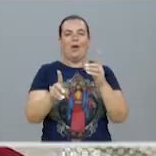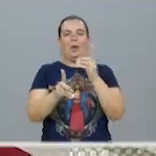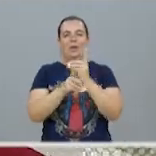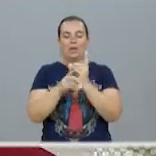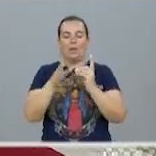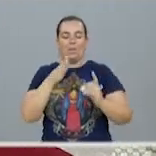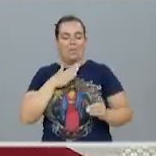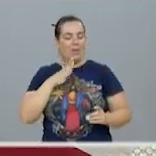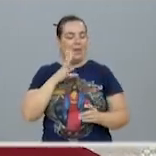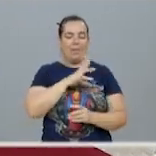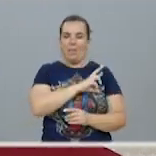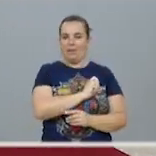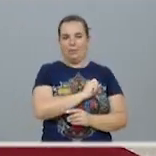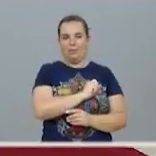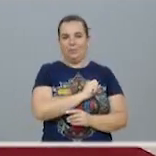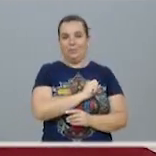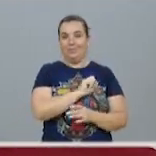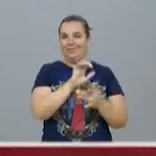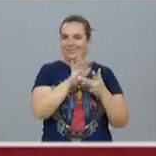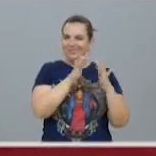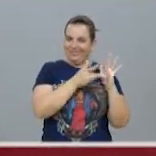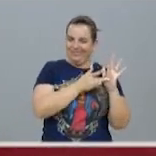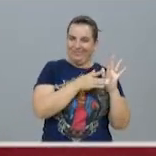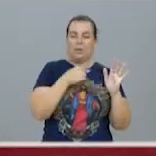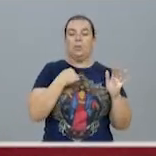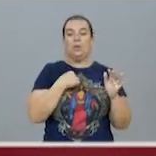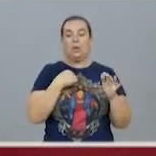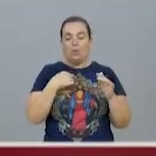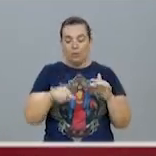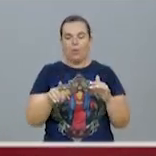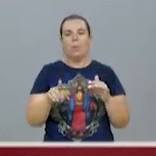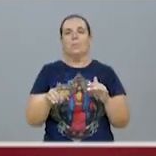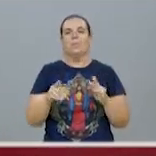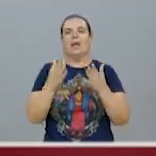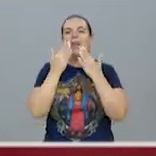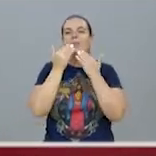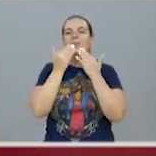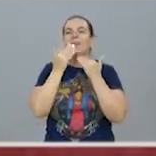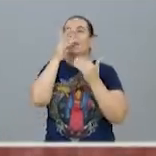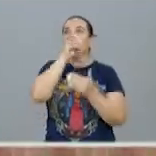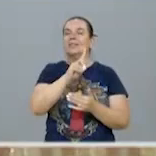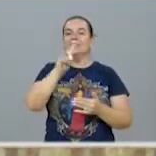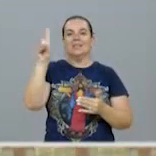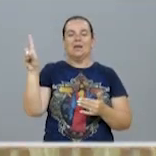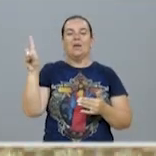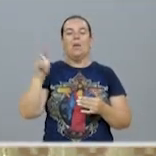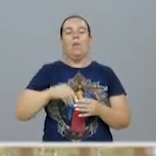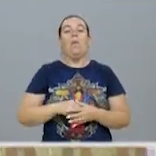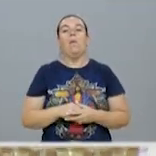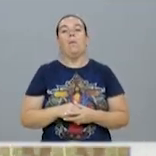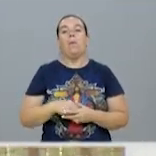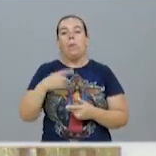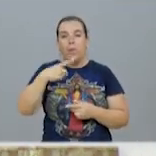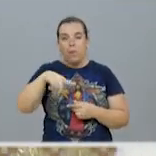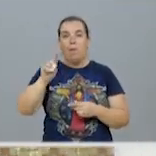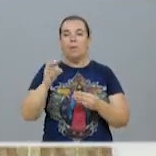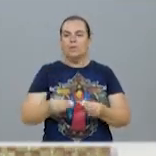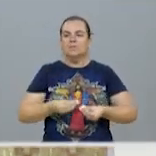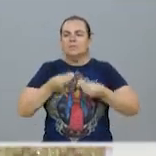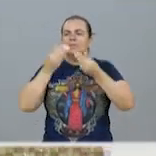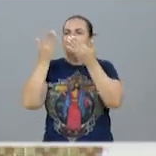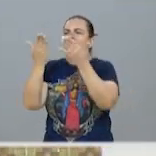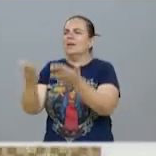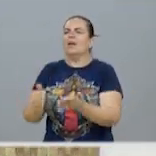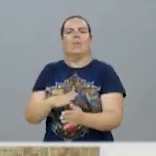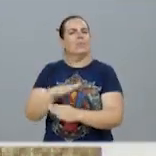porque eu vou me abastecer de Deus. Eu vou até lá para colocar todas as minhas